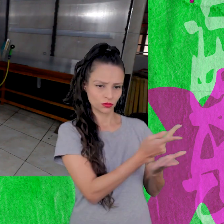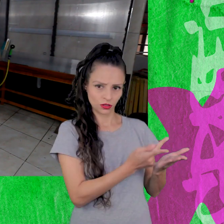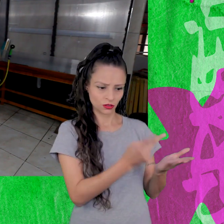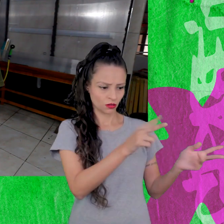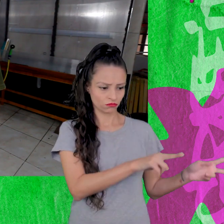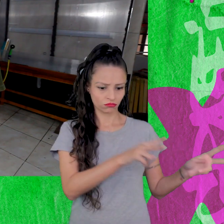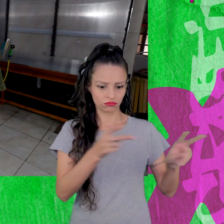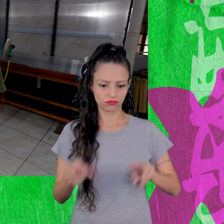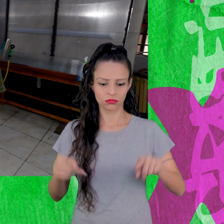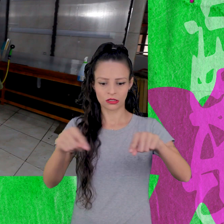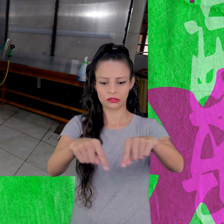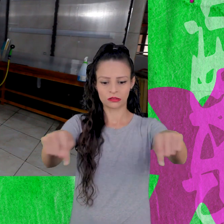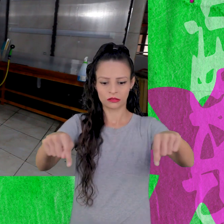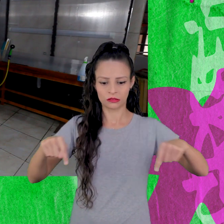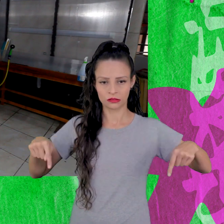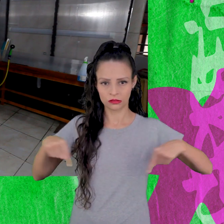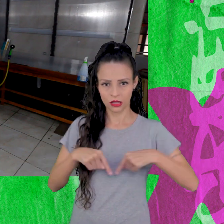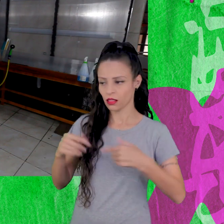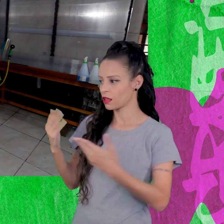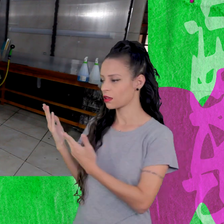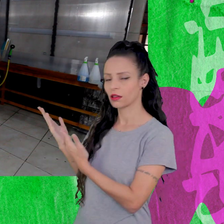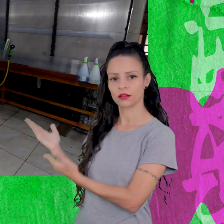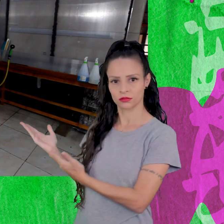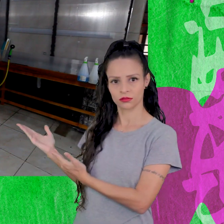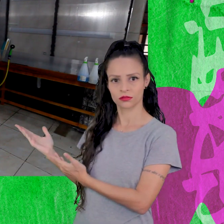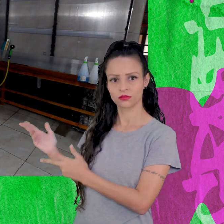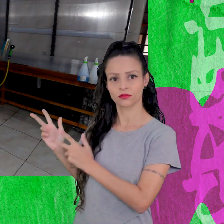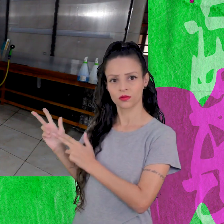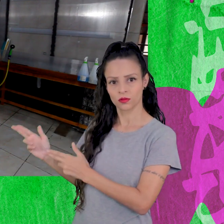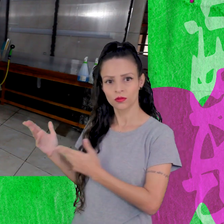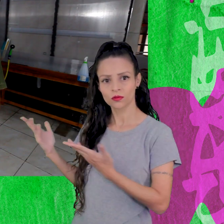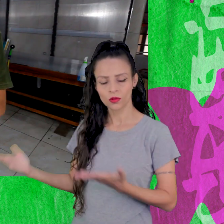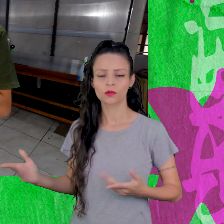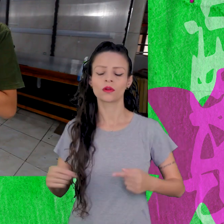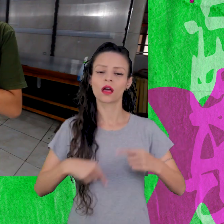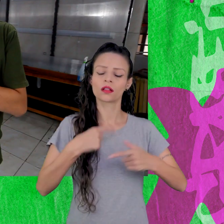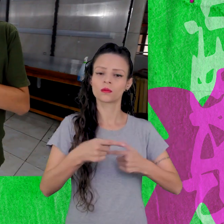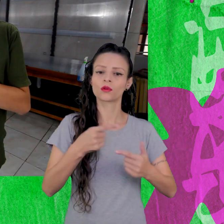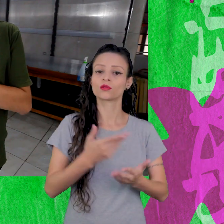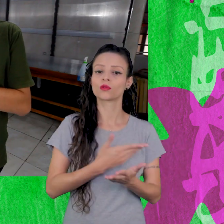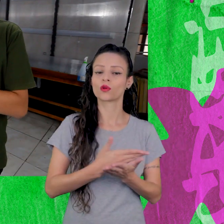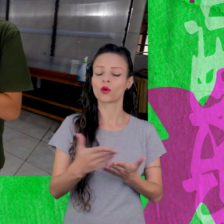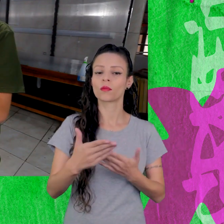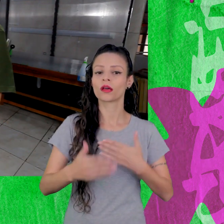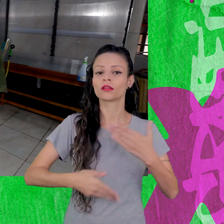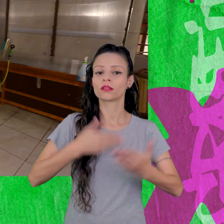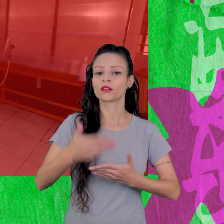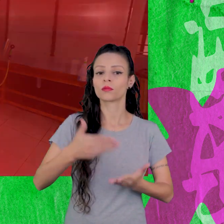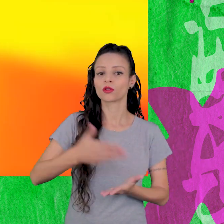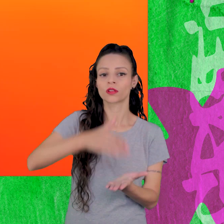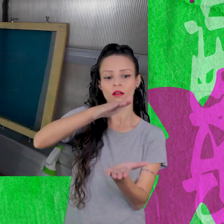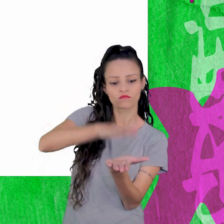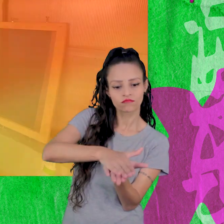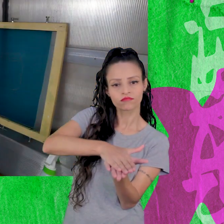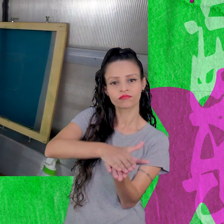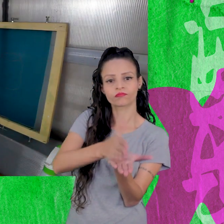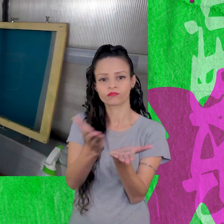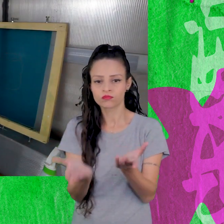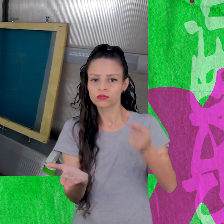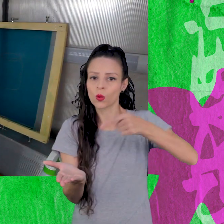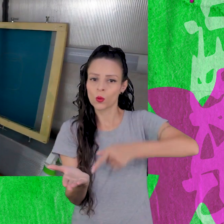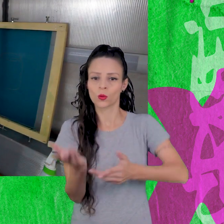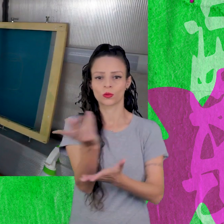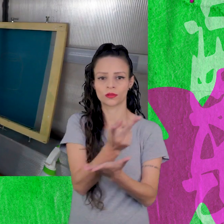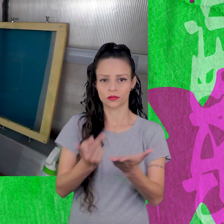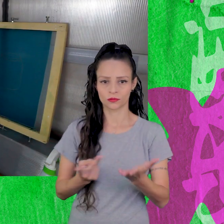uma tela, que é esse processo aqui da gravação da tela, e depois a gente começa o processo de revelação da tela.